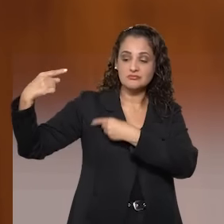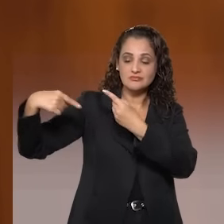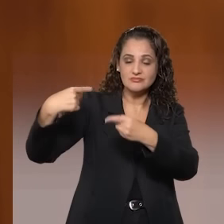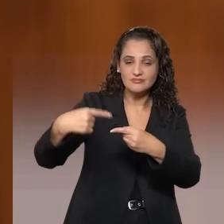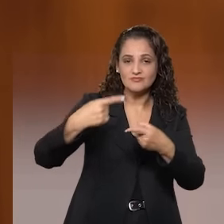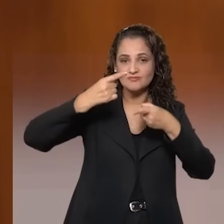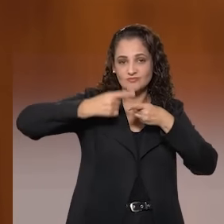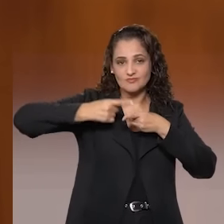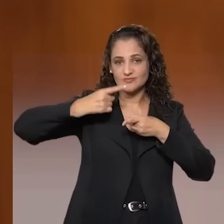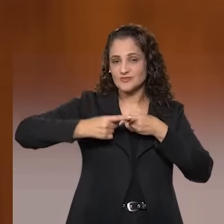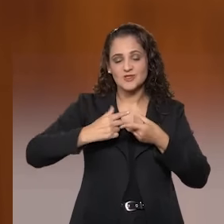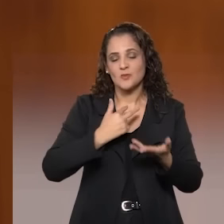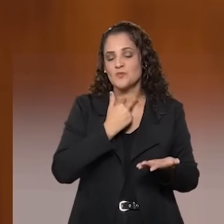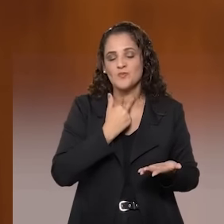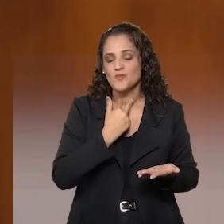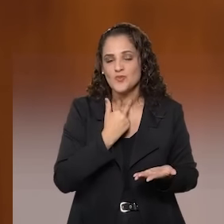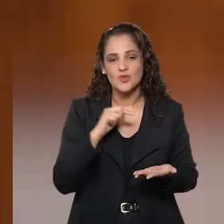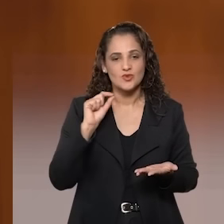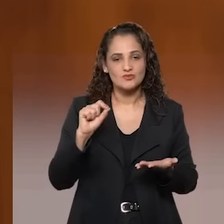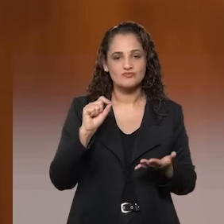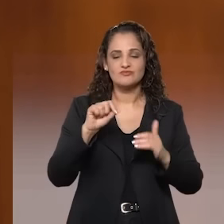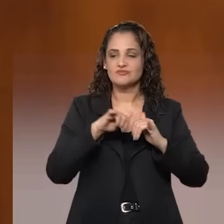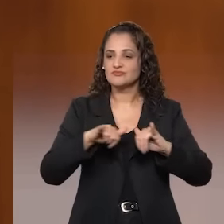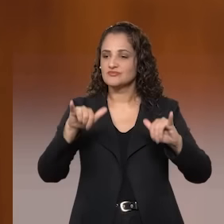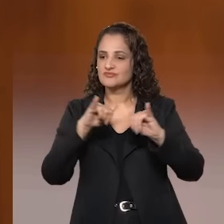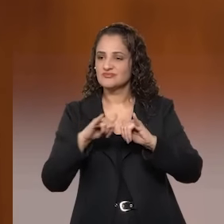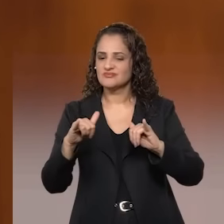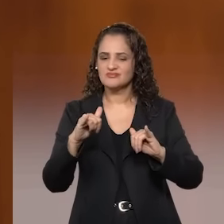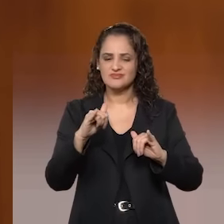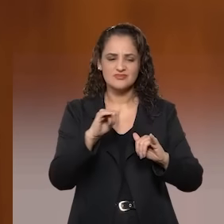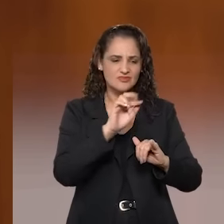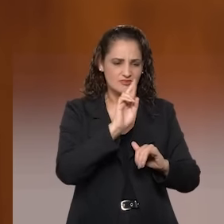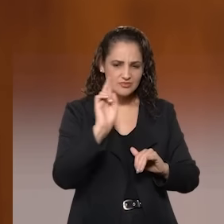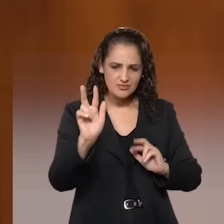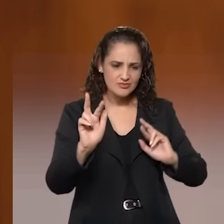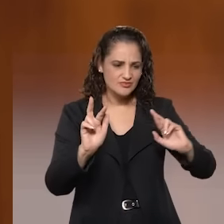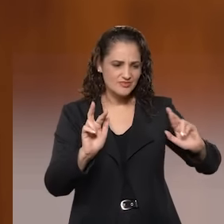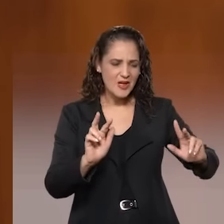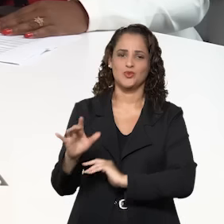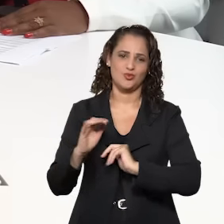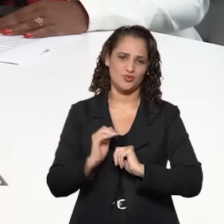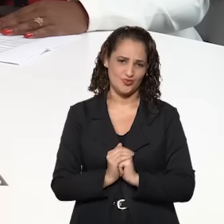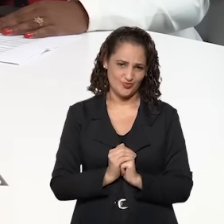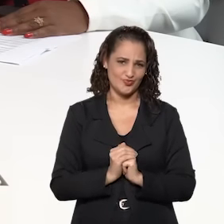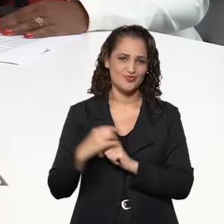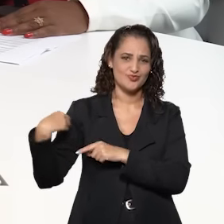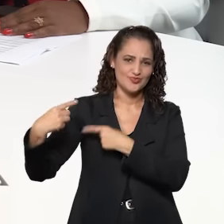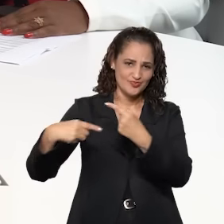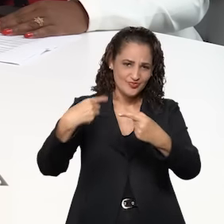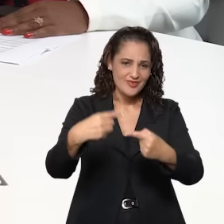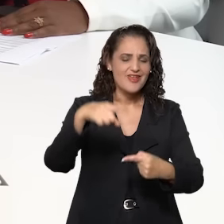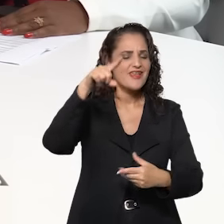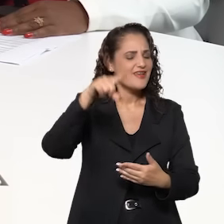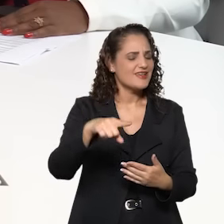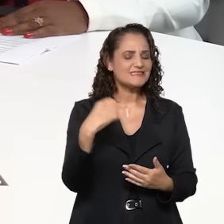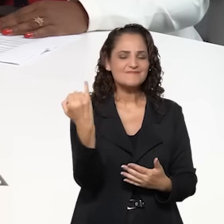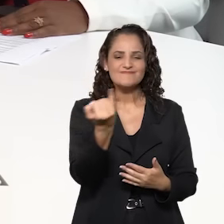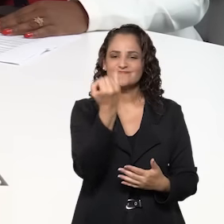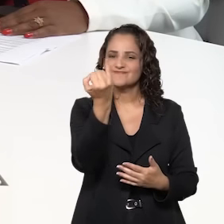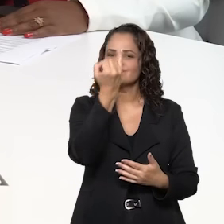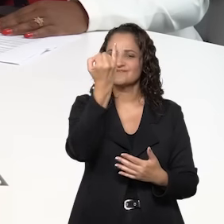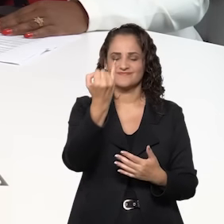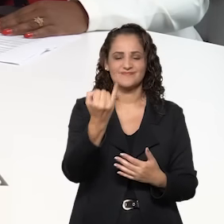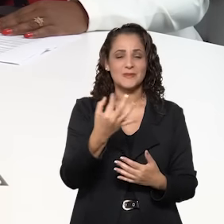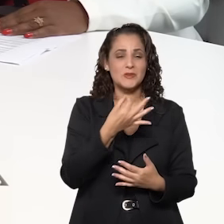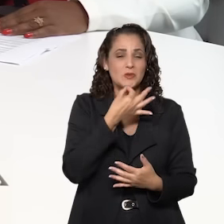gerações porque não podemos informar desiguais de forma igual esse eu acho que é um ponto de entrave que